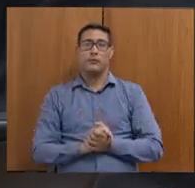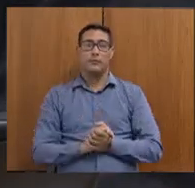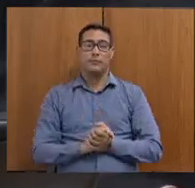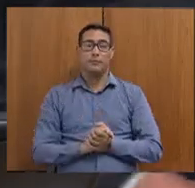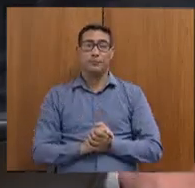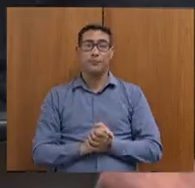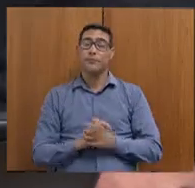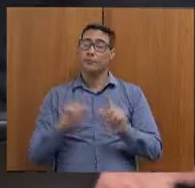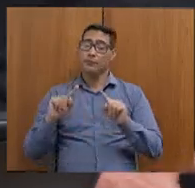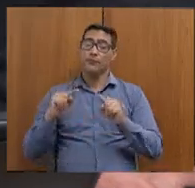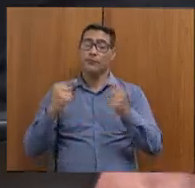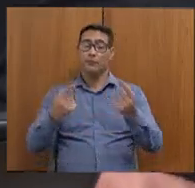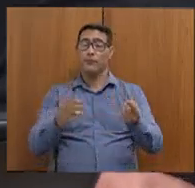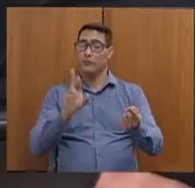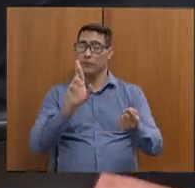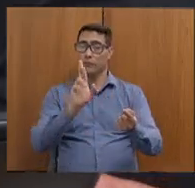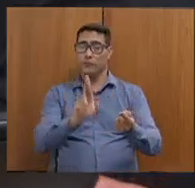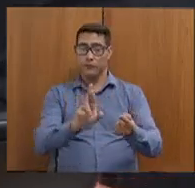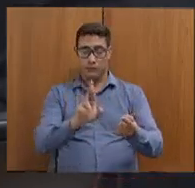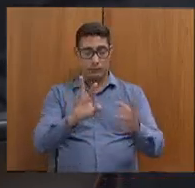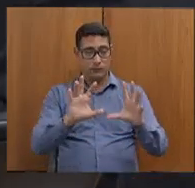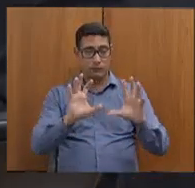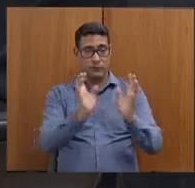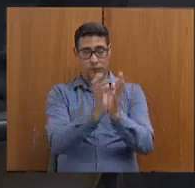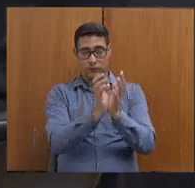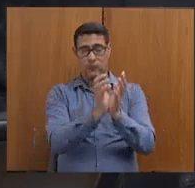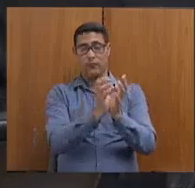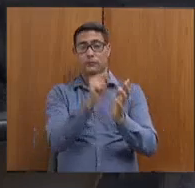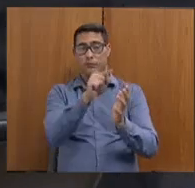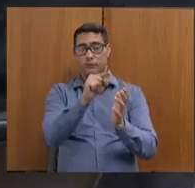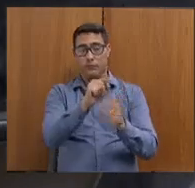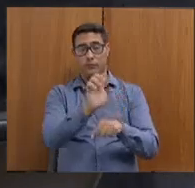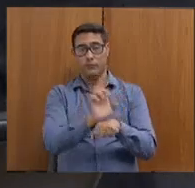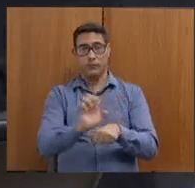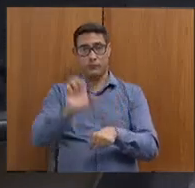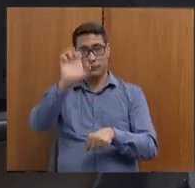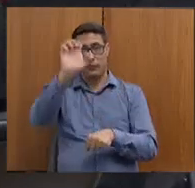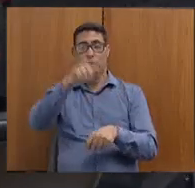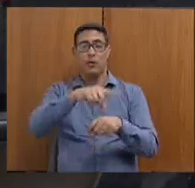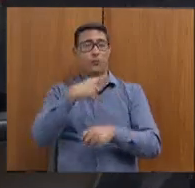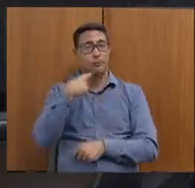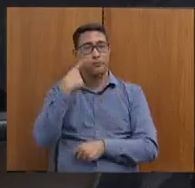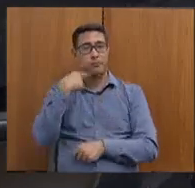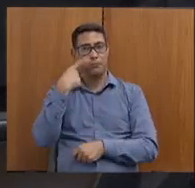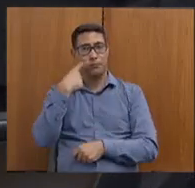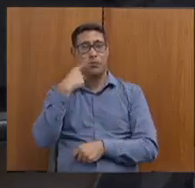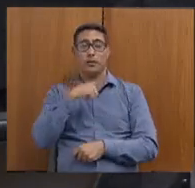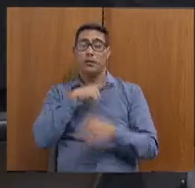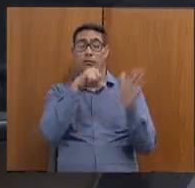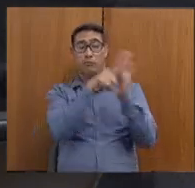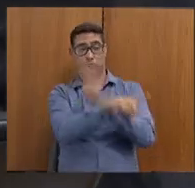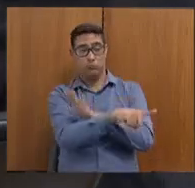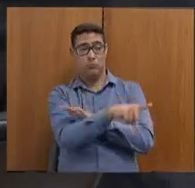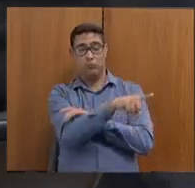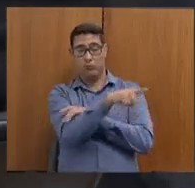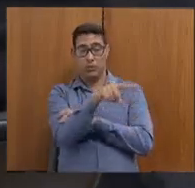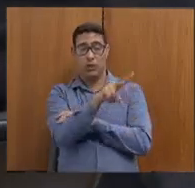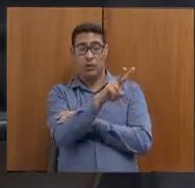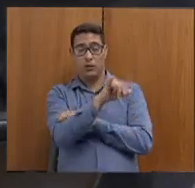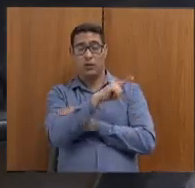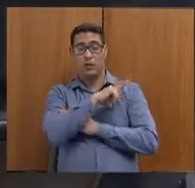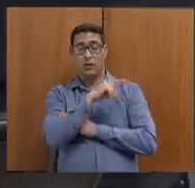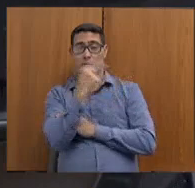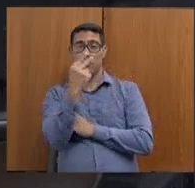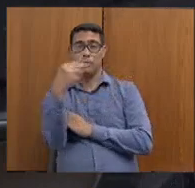Após a resposta da autoridade estadual, o deputado que o interpelou deporá de dois